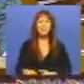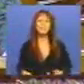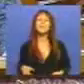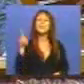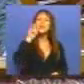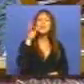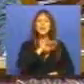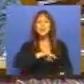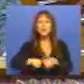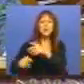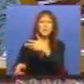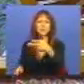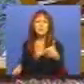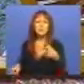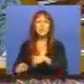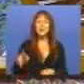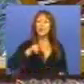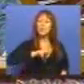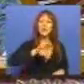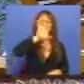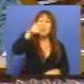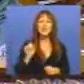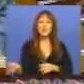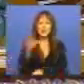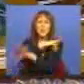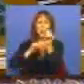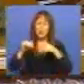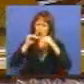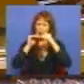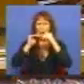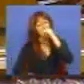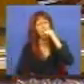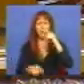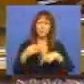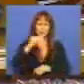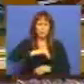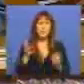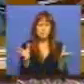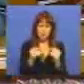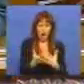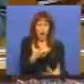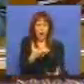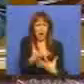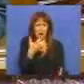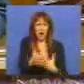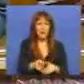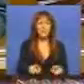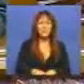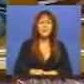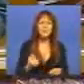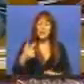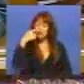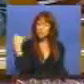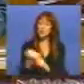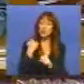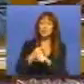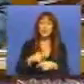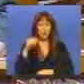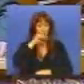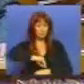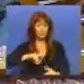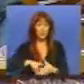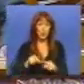Senhoras e Senhores Deputados, Portugal é o país europeu onde as desigualdades salariais são mais evidentes. Os trabalhadores têm